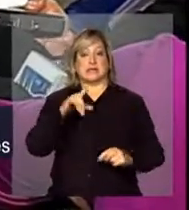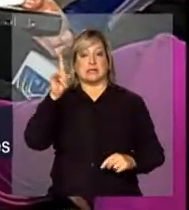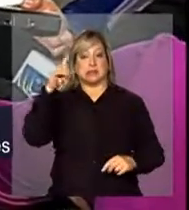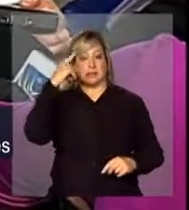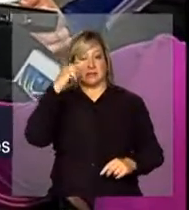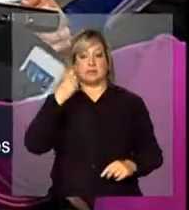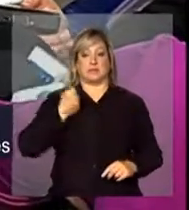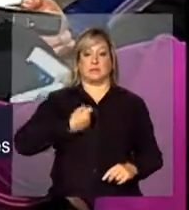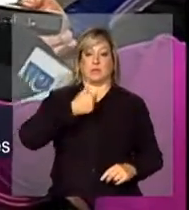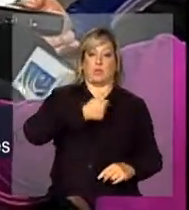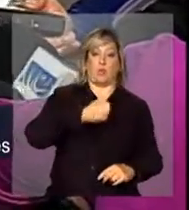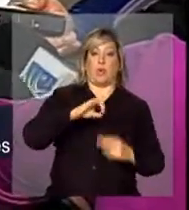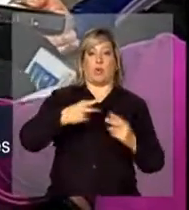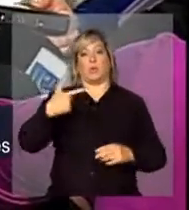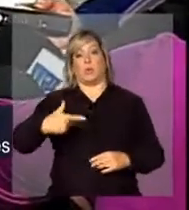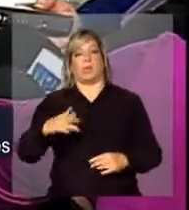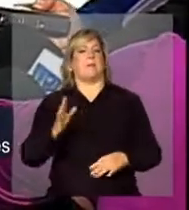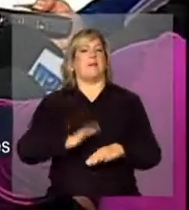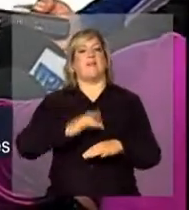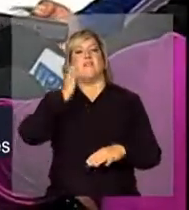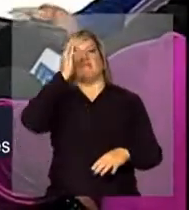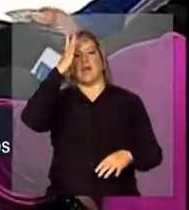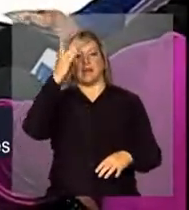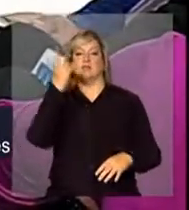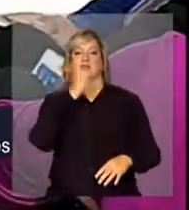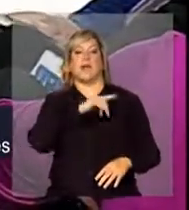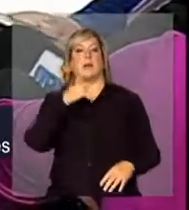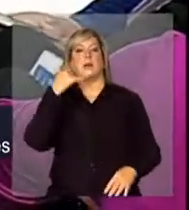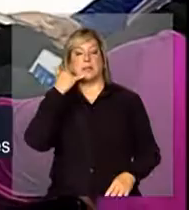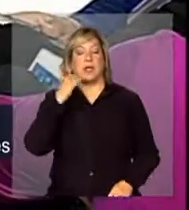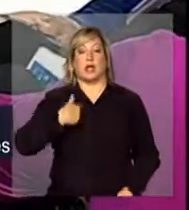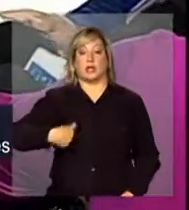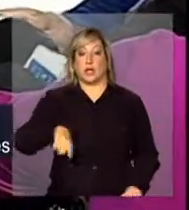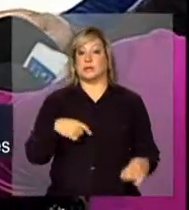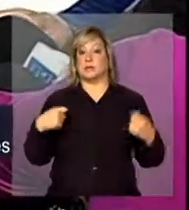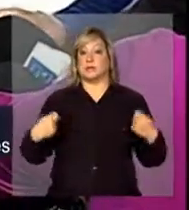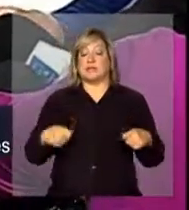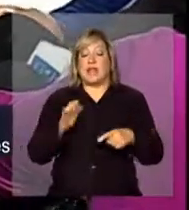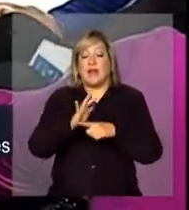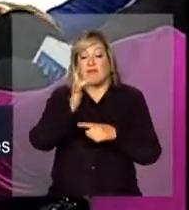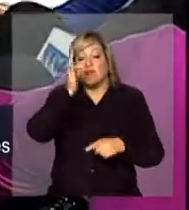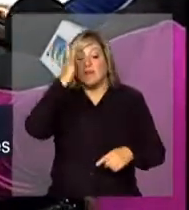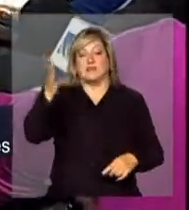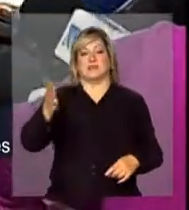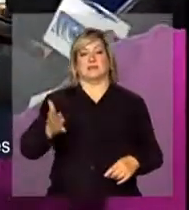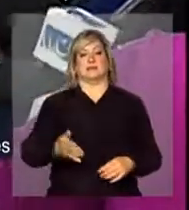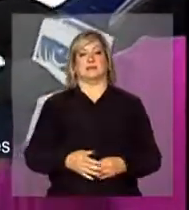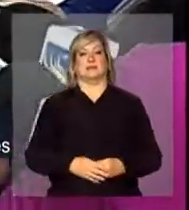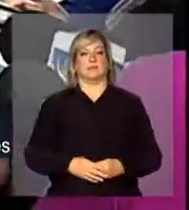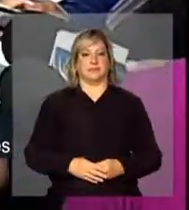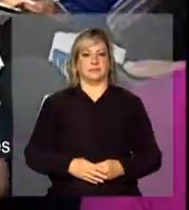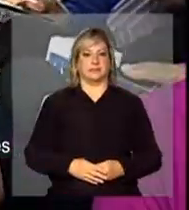que um ou dois, assim, muito mais fácil. Fácil acesso. O que nós precisamos é facilitar o acesso.